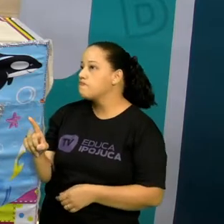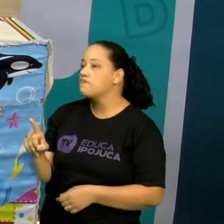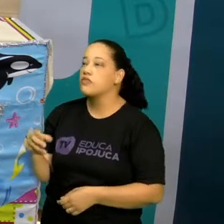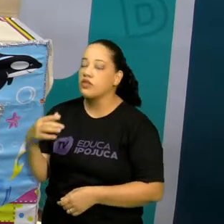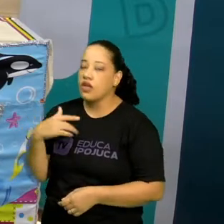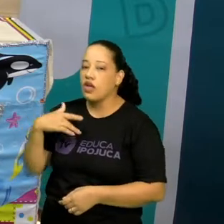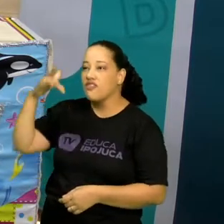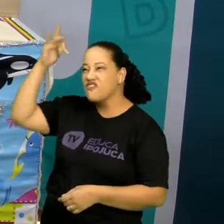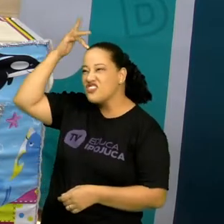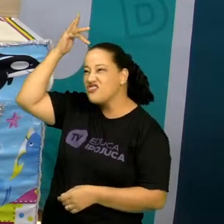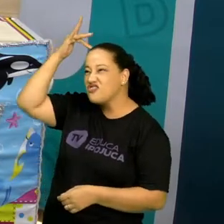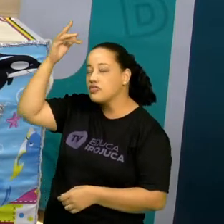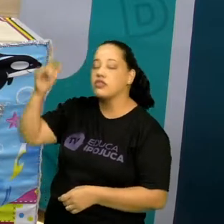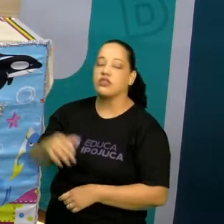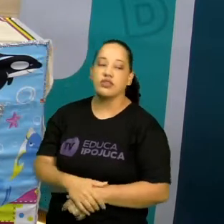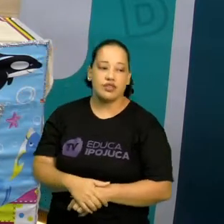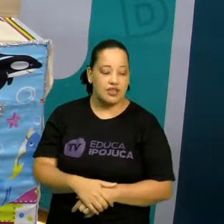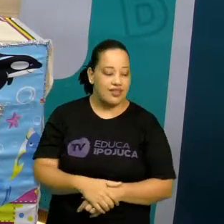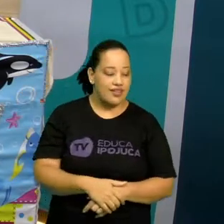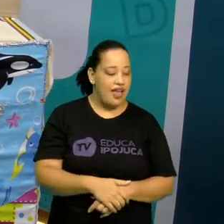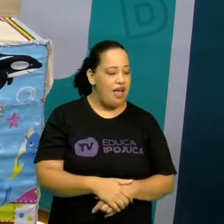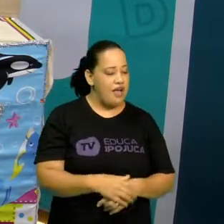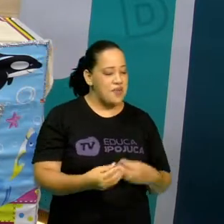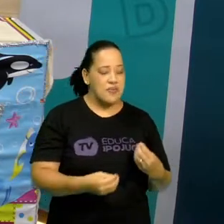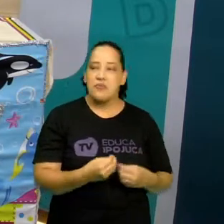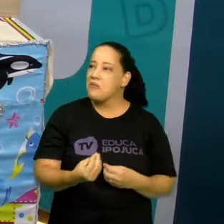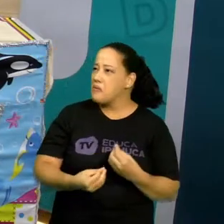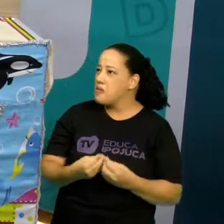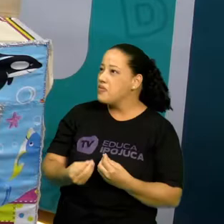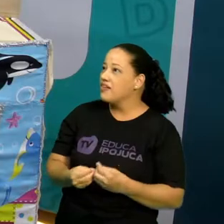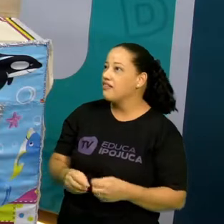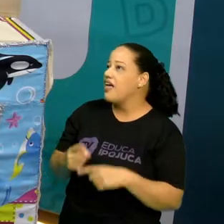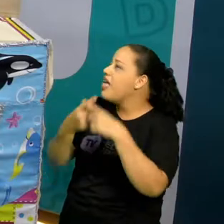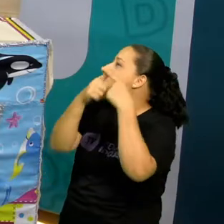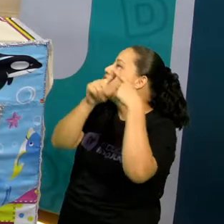assim Rapunzel Rapunzel Rapunzel